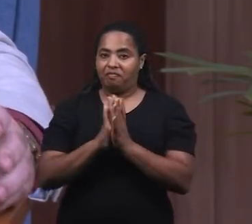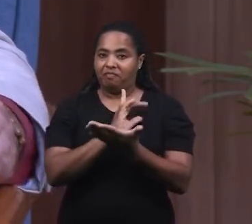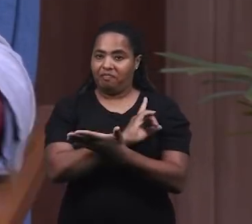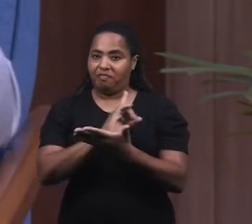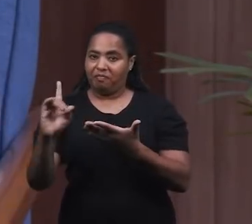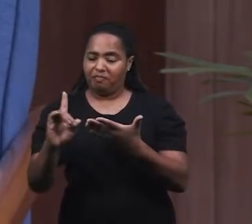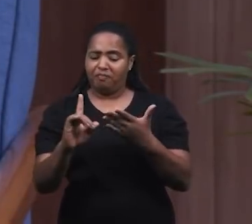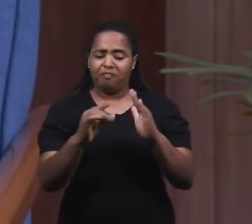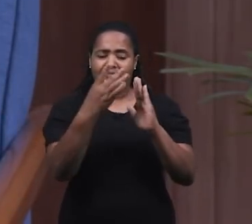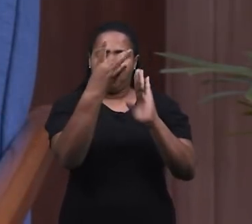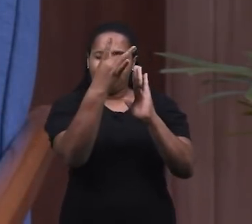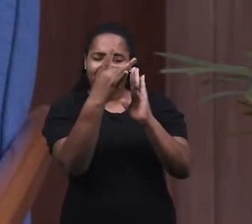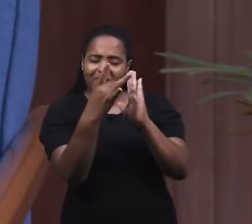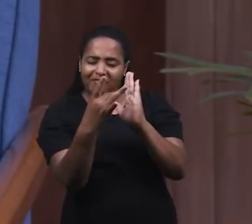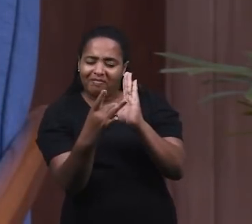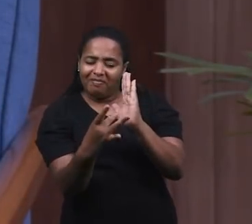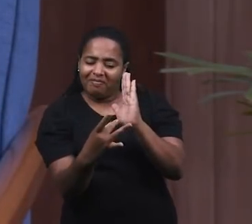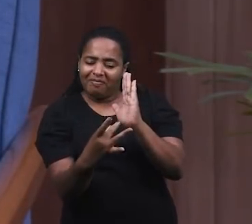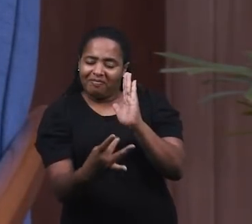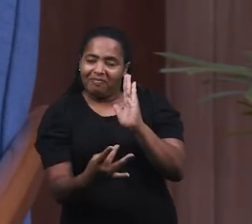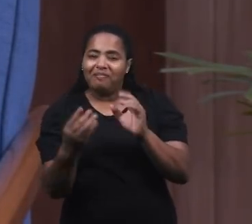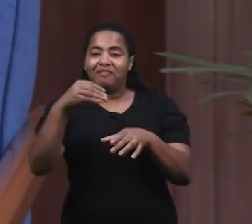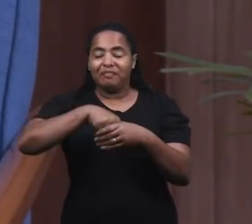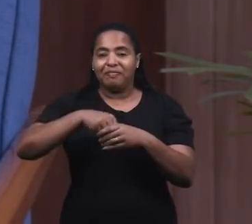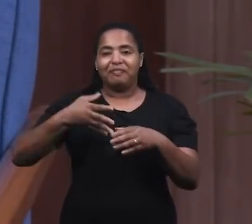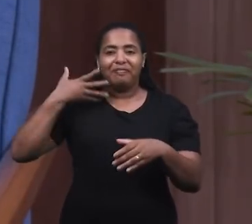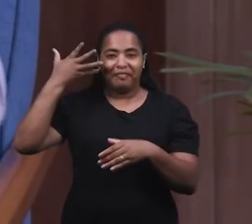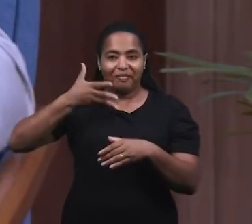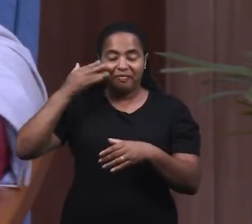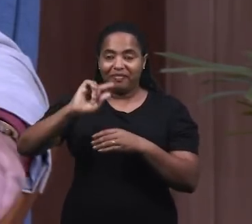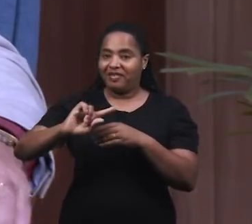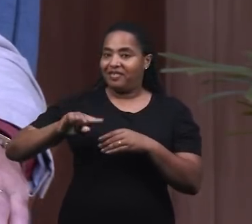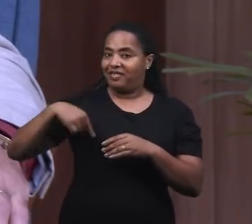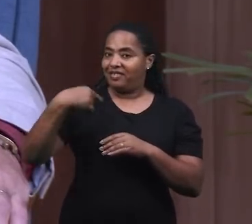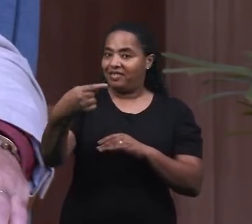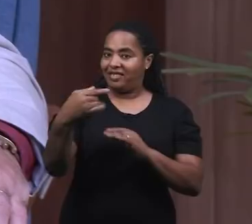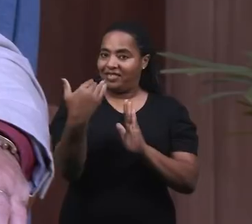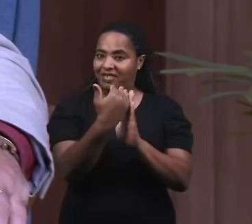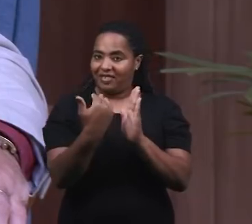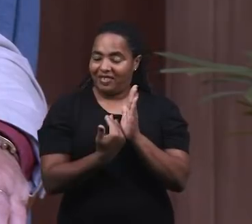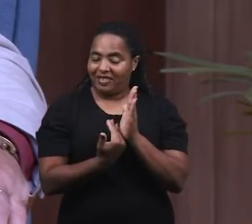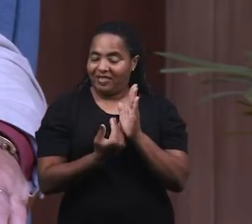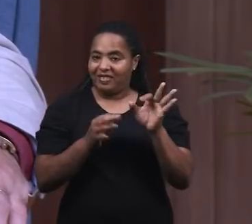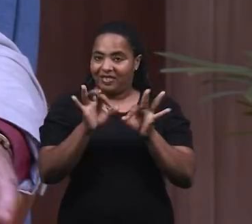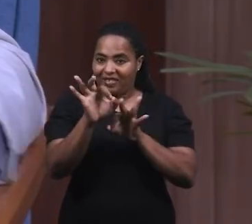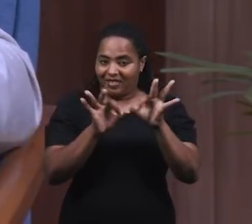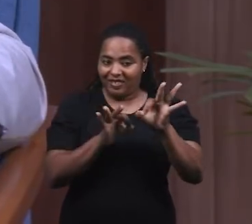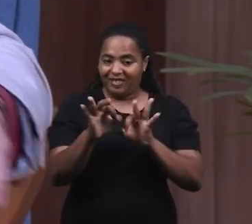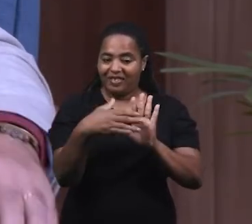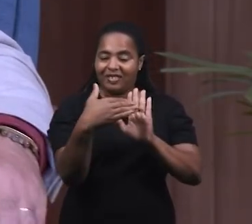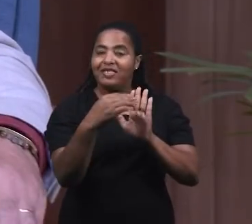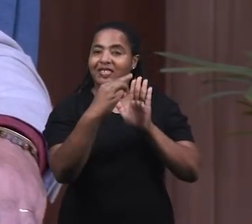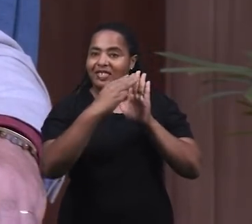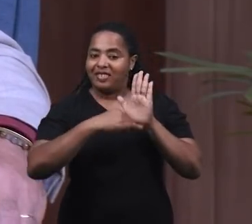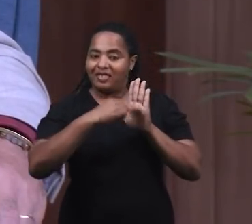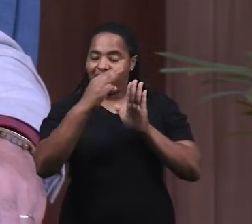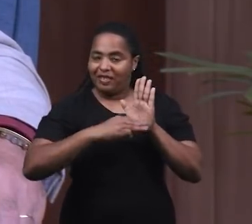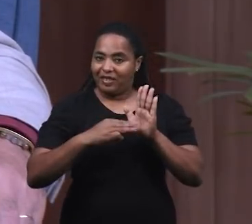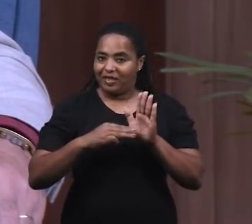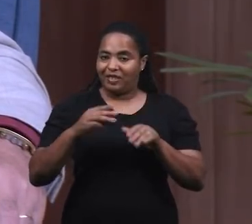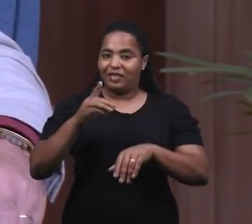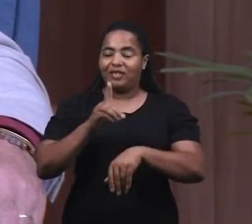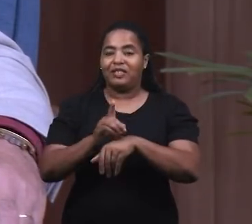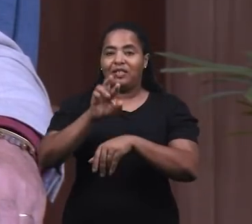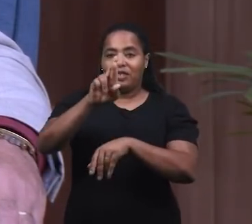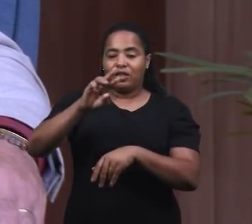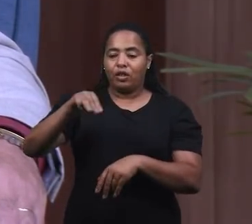de cada detalhe contido nesta mensagem. Logo após, no quadro Organização e Método, a doutora Mônica Médici vai falar